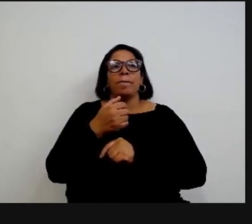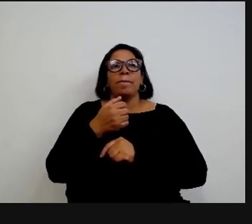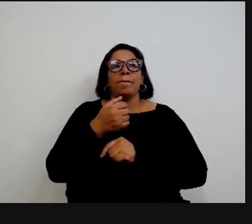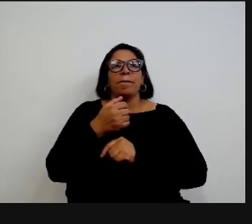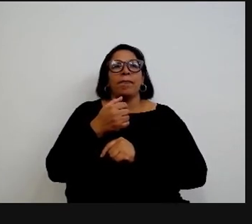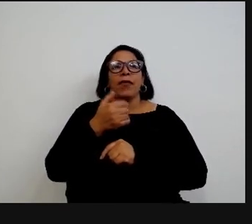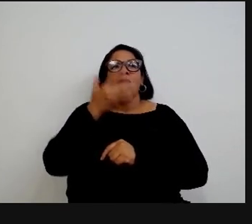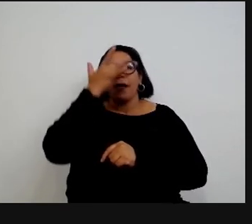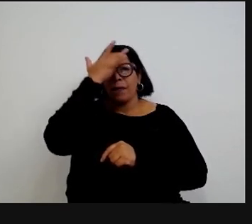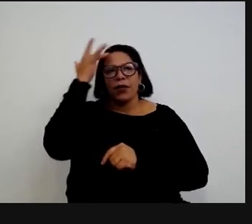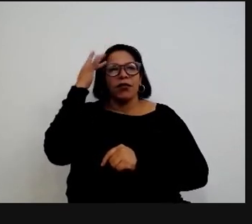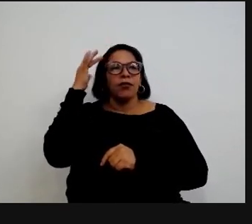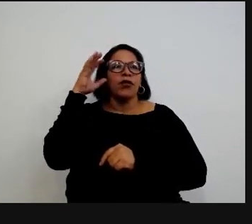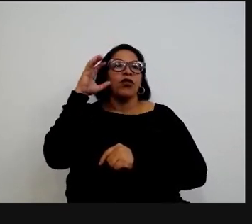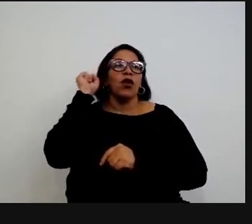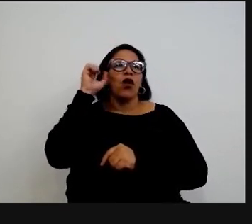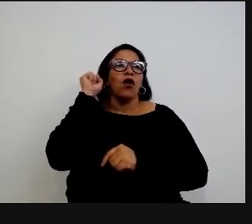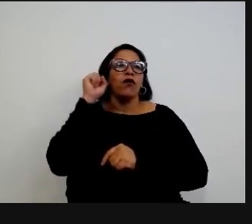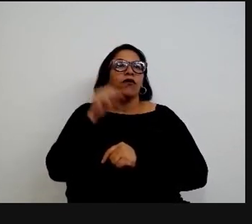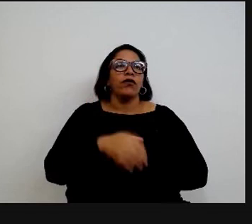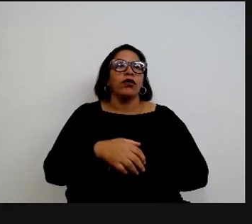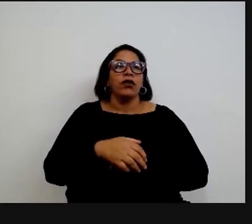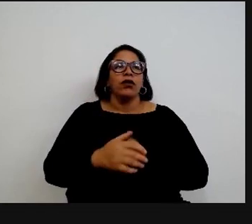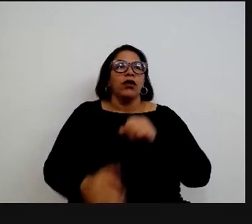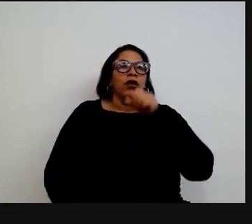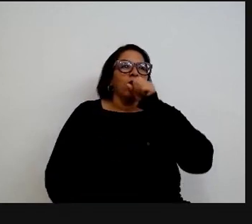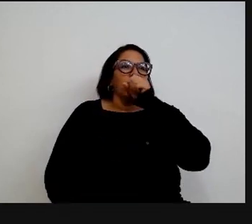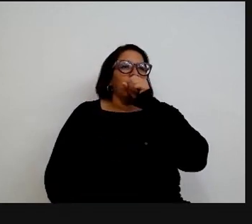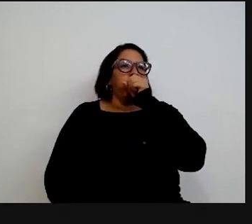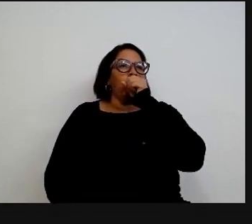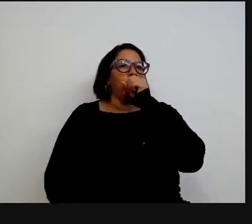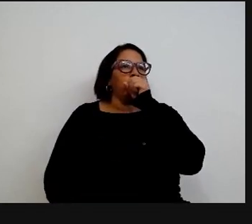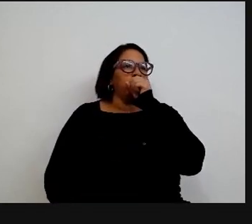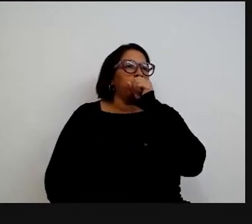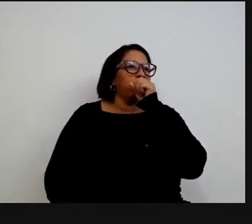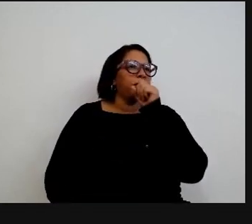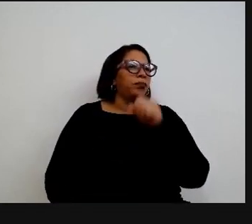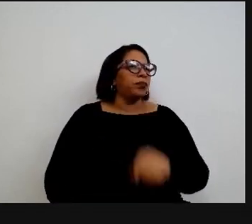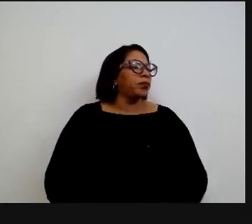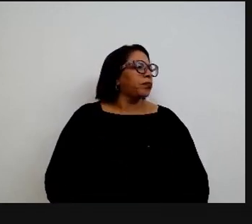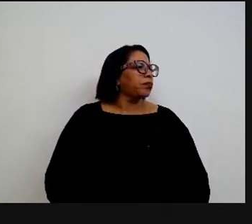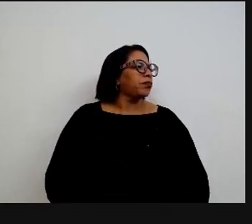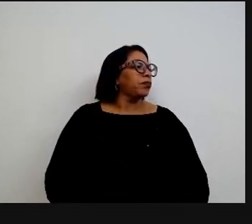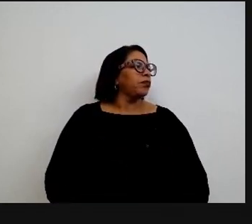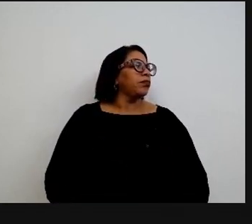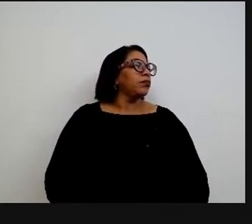O pessoal nos ouvir. Chega aqui na frente. Se pudesse apresentar.